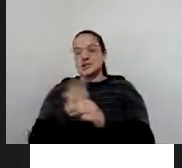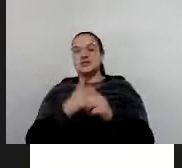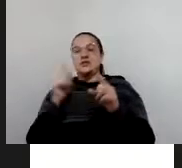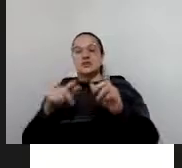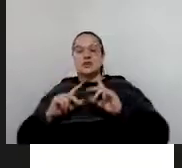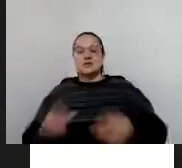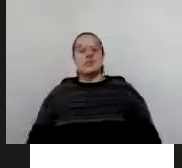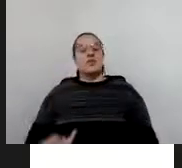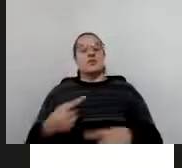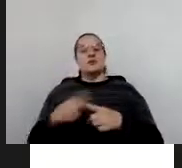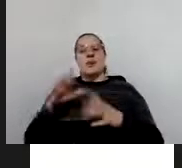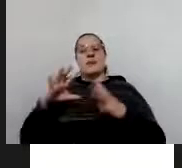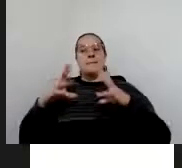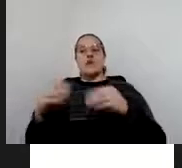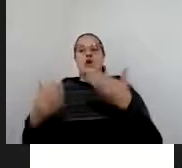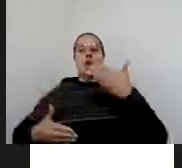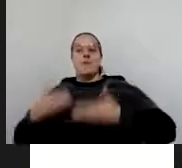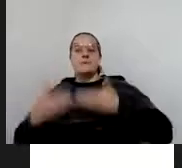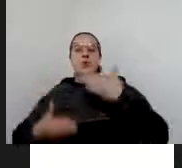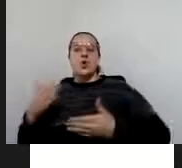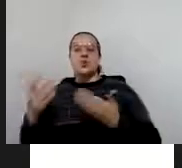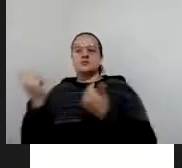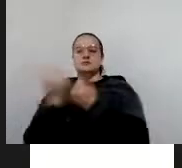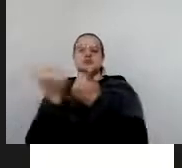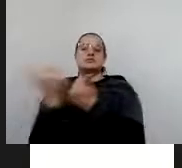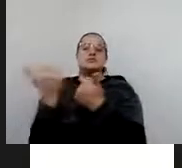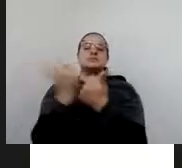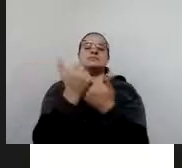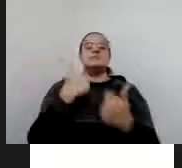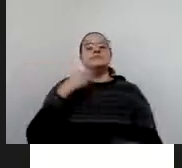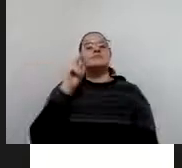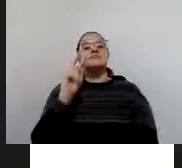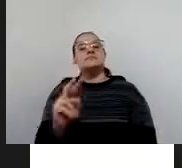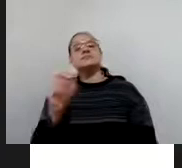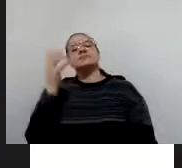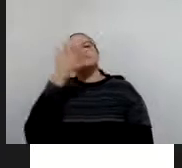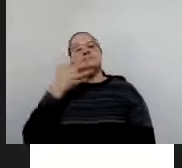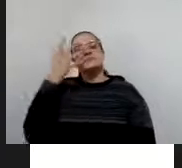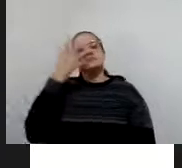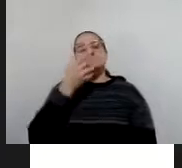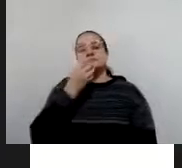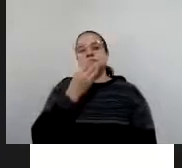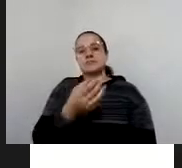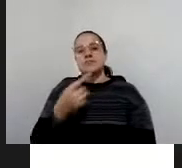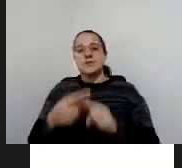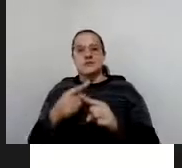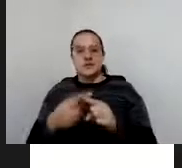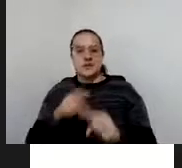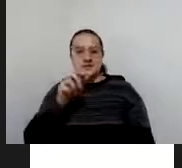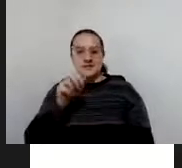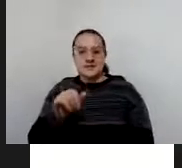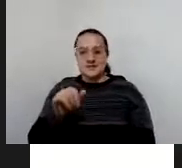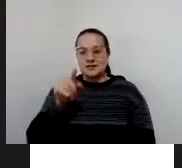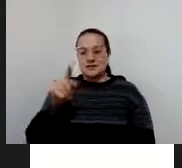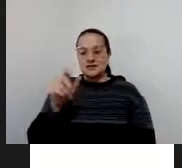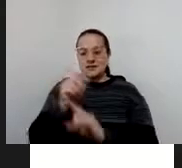tudo que tem direito, colocando máquina. E eu vi uma palestra muito interessante, mas se você desestabiliza a